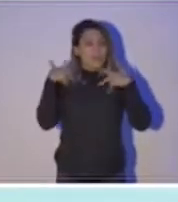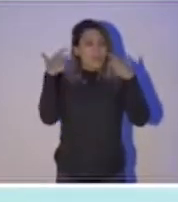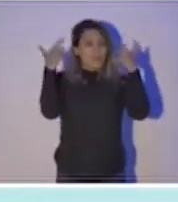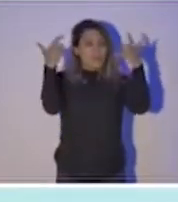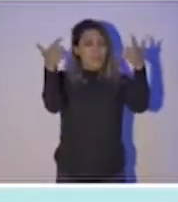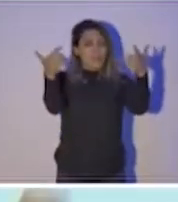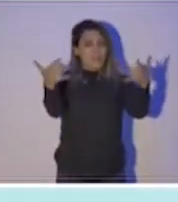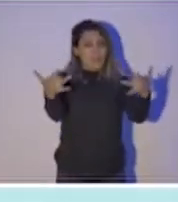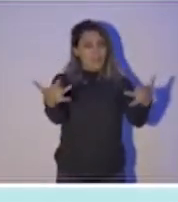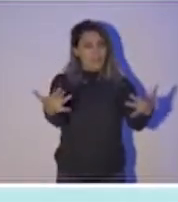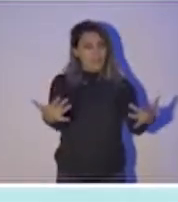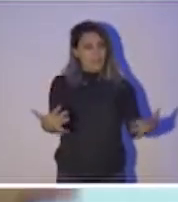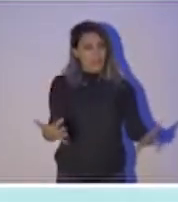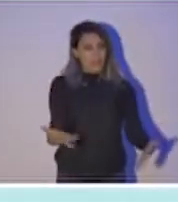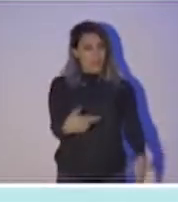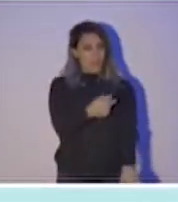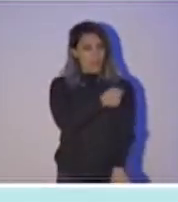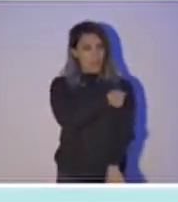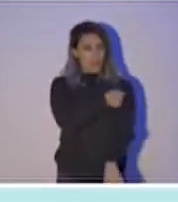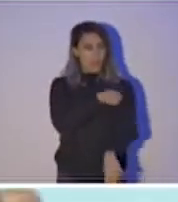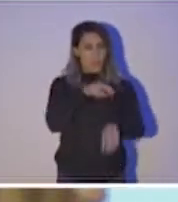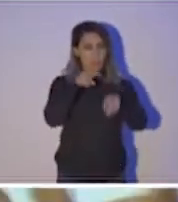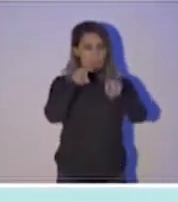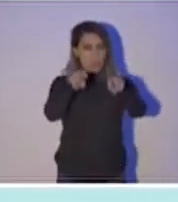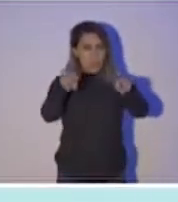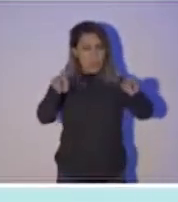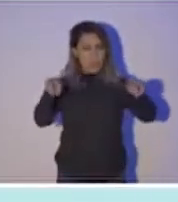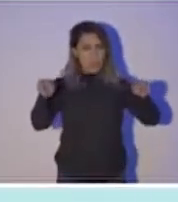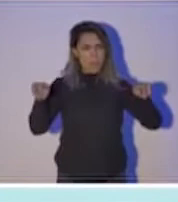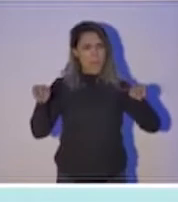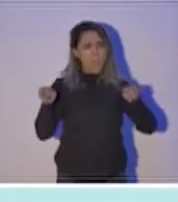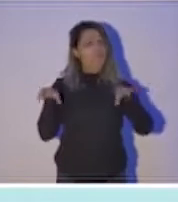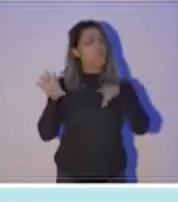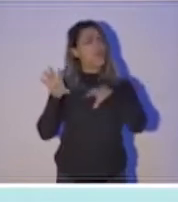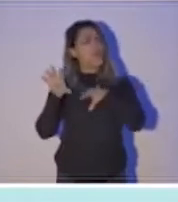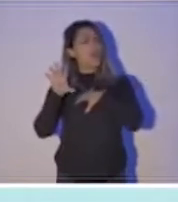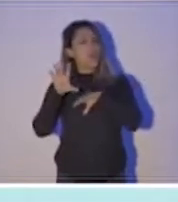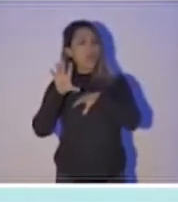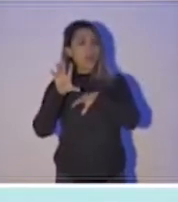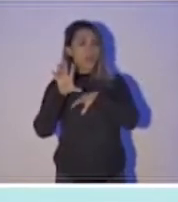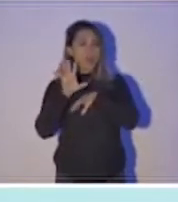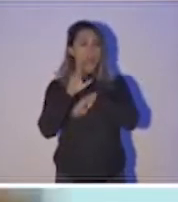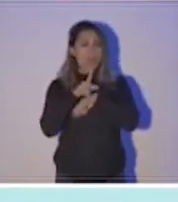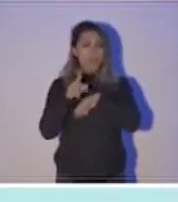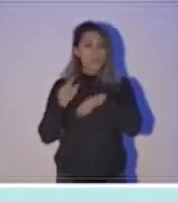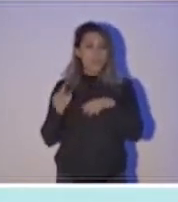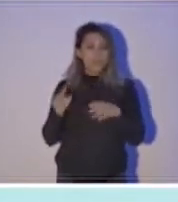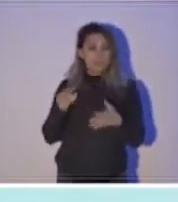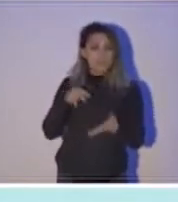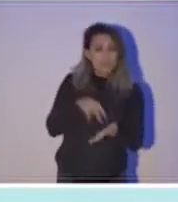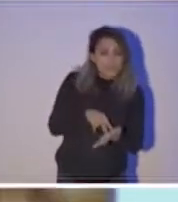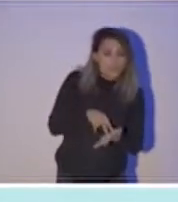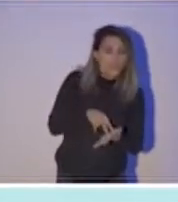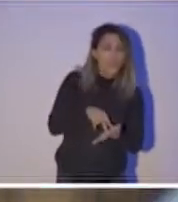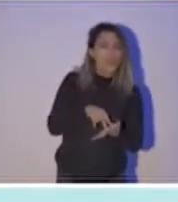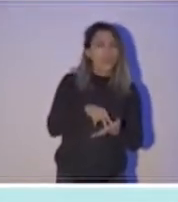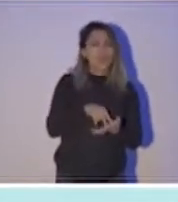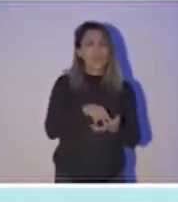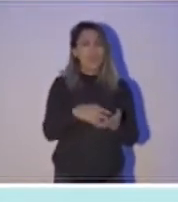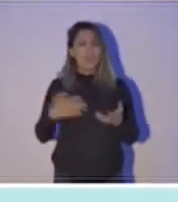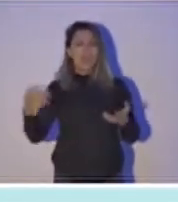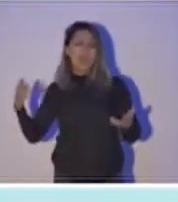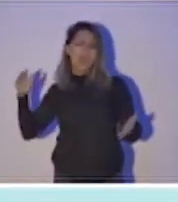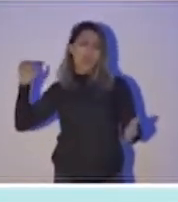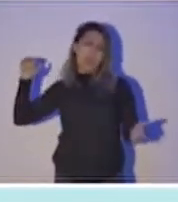que você está buscando conhecimento com o professor, chega a tia da merenda, batendo na porta, gritando